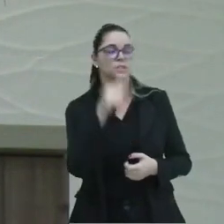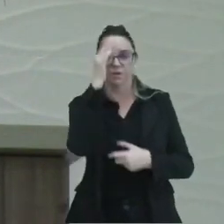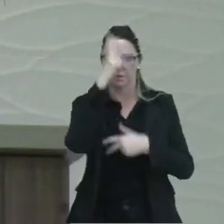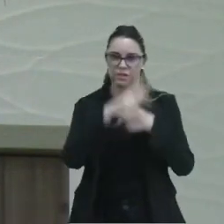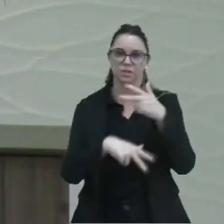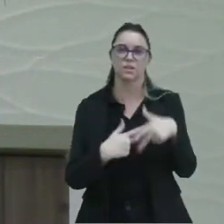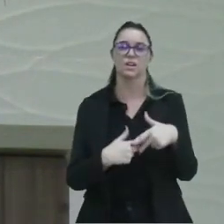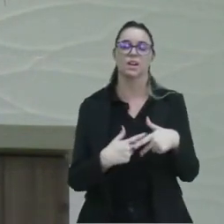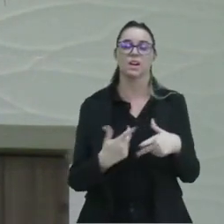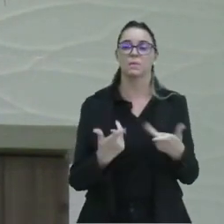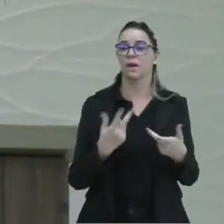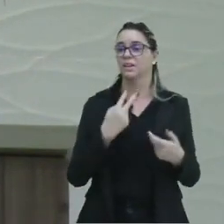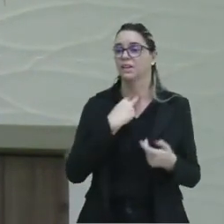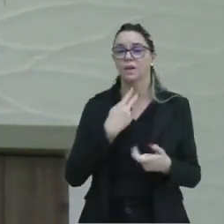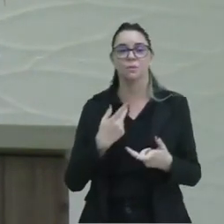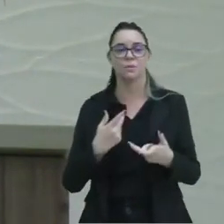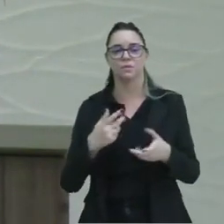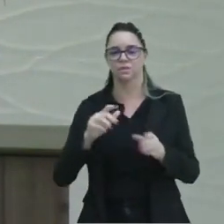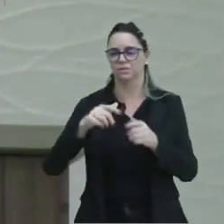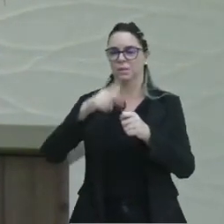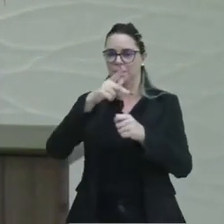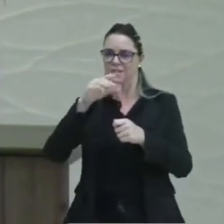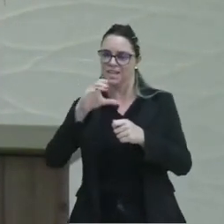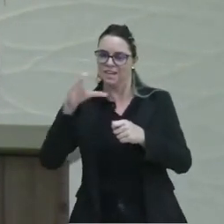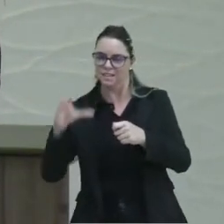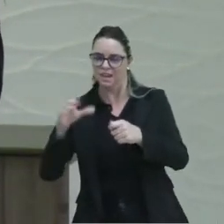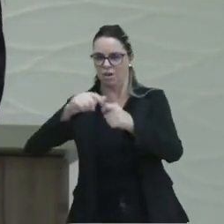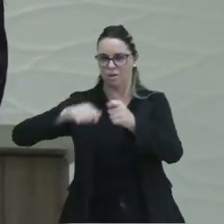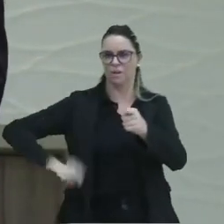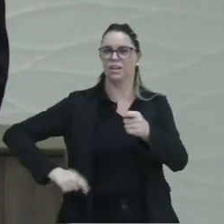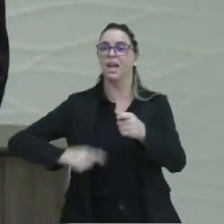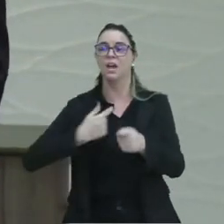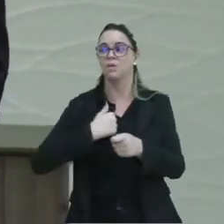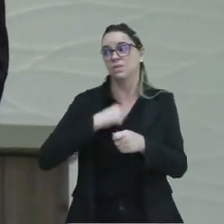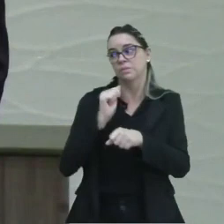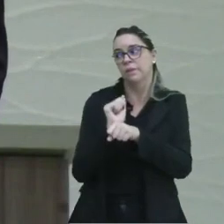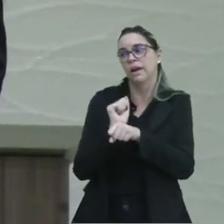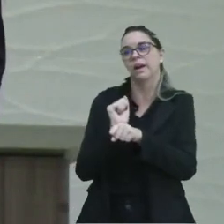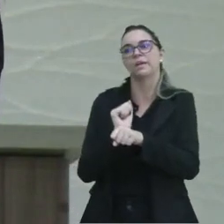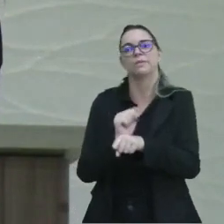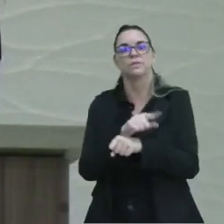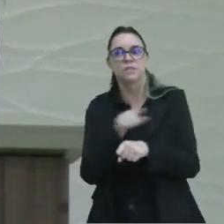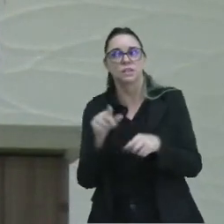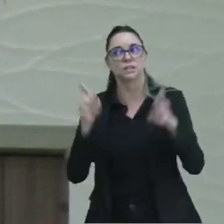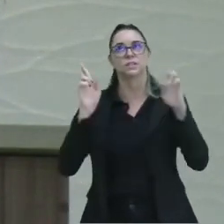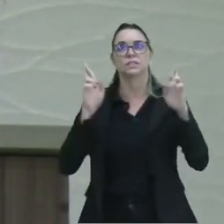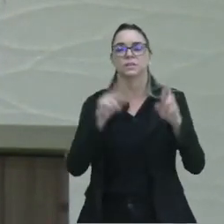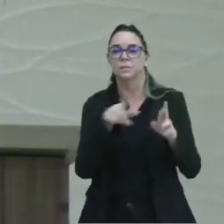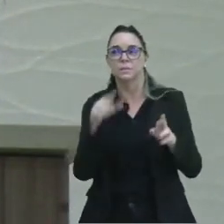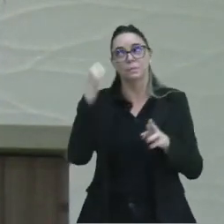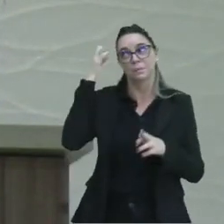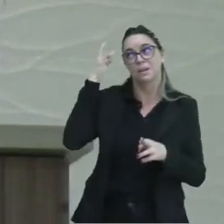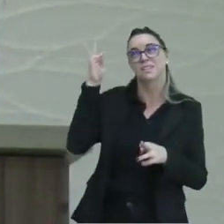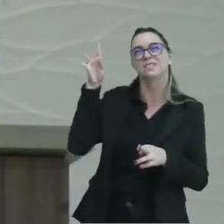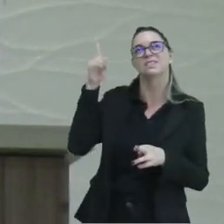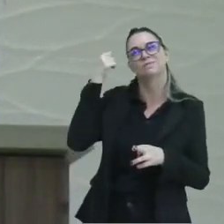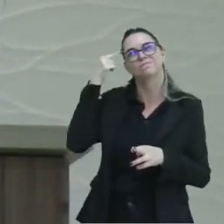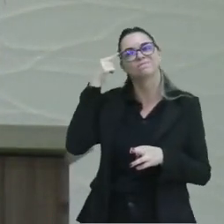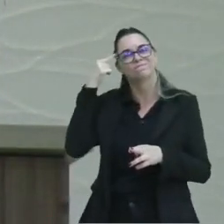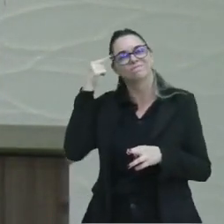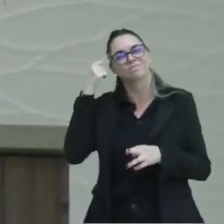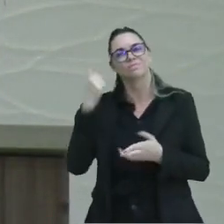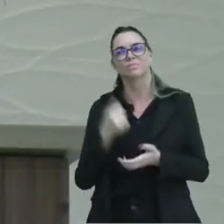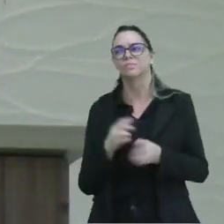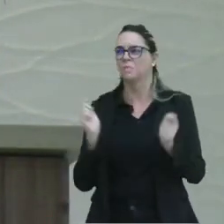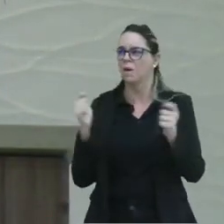PCC deles. Então, senhor presidente, eu espero que os vereadores pensem direitinho e votem para que tenha audiência pública. Nada